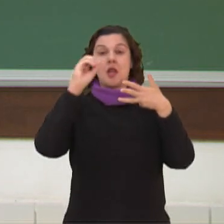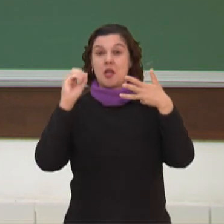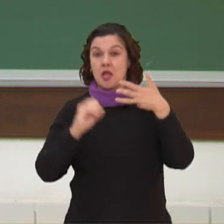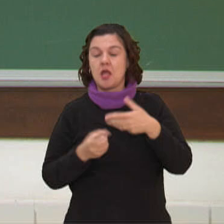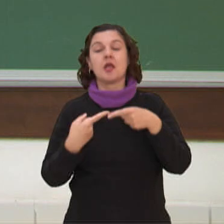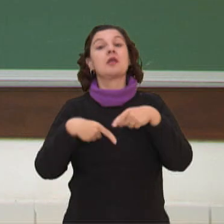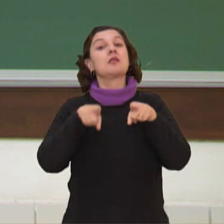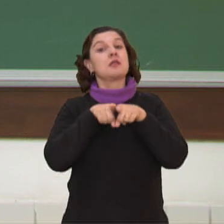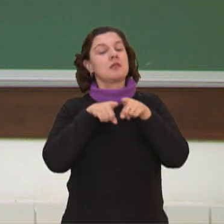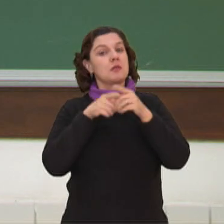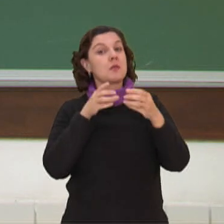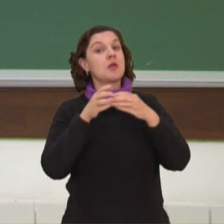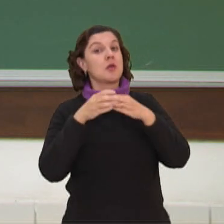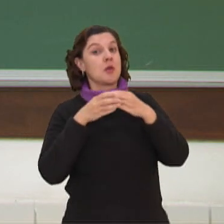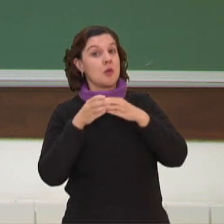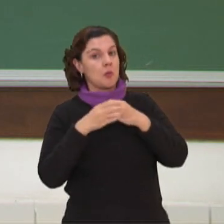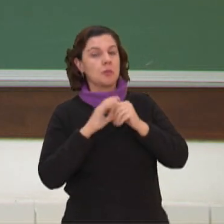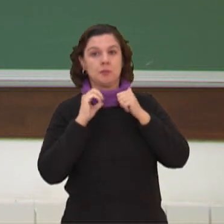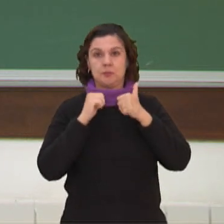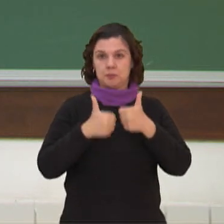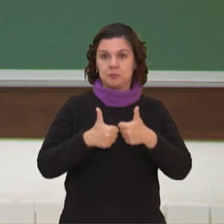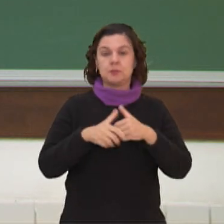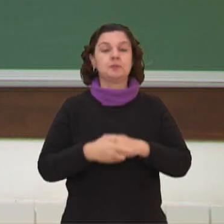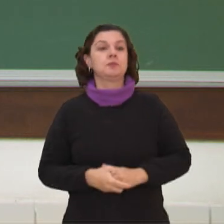em concursos. Combinado?